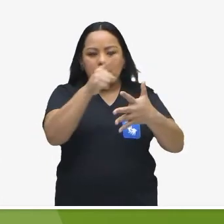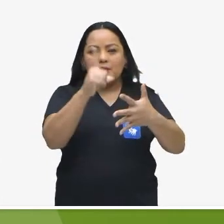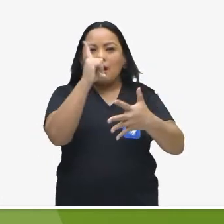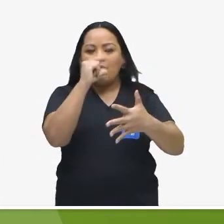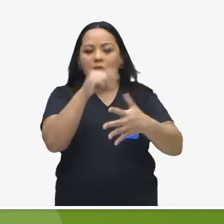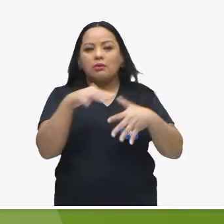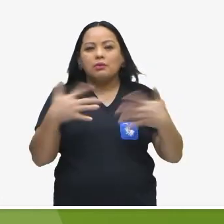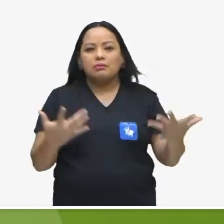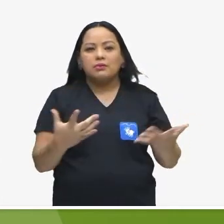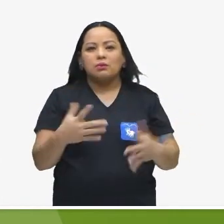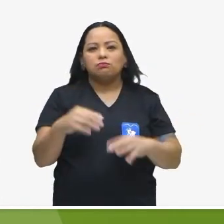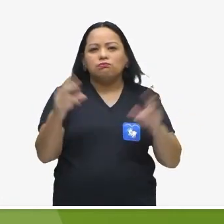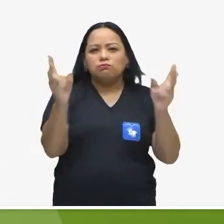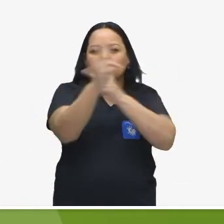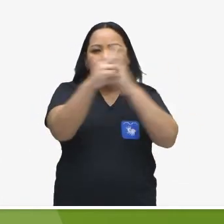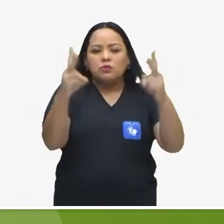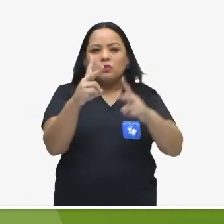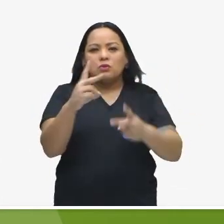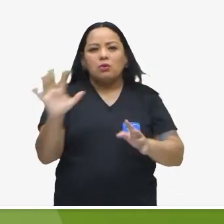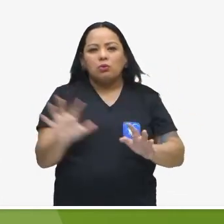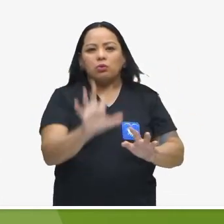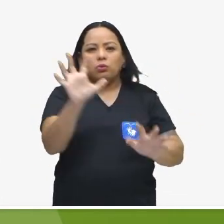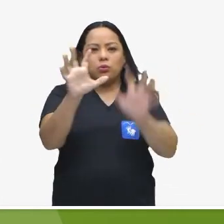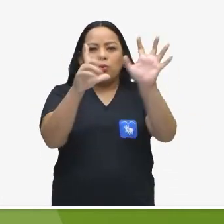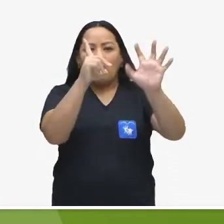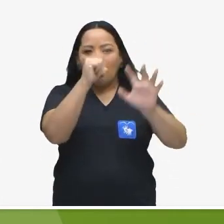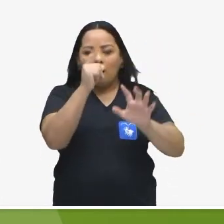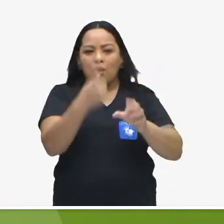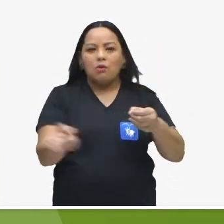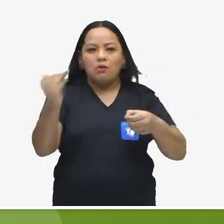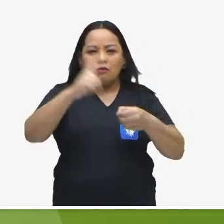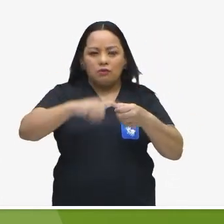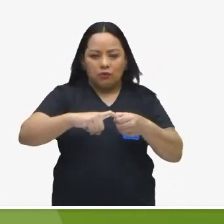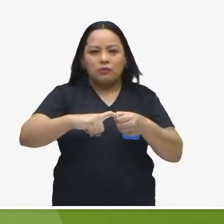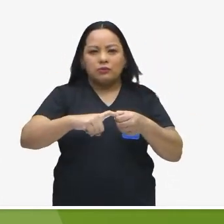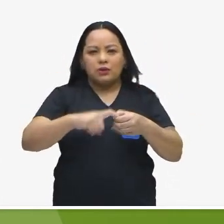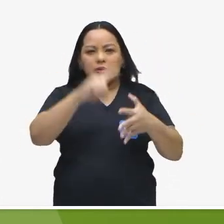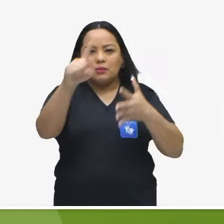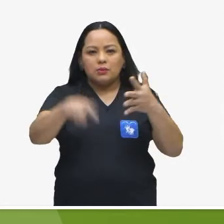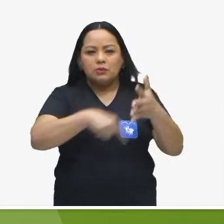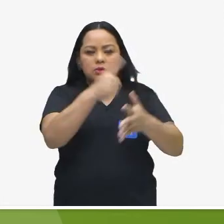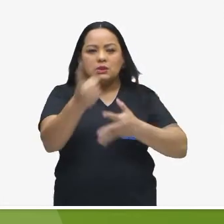Então, no ar, o vapor de água vai retornar para o ciclo